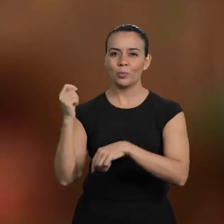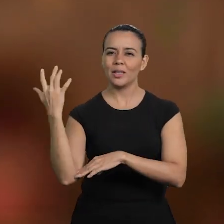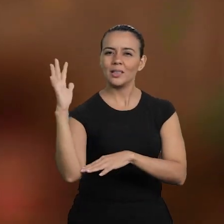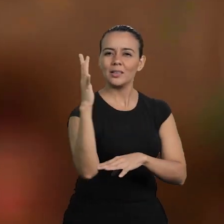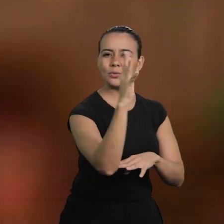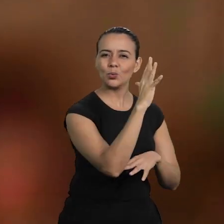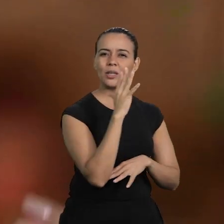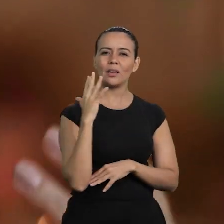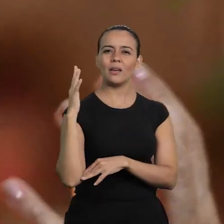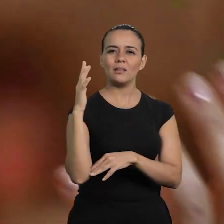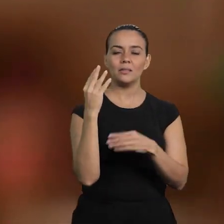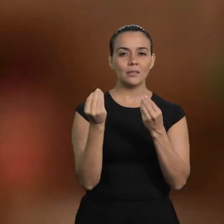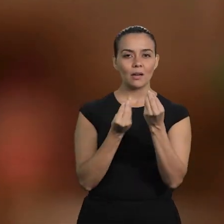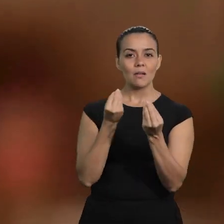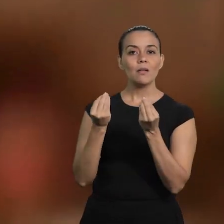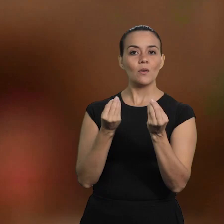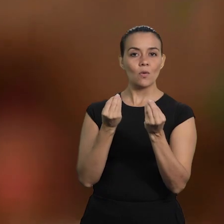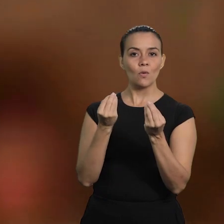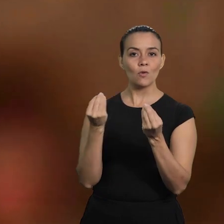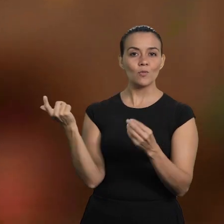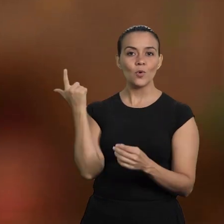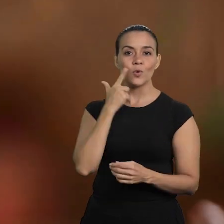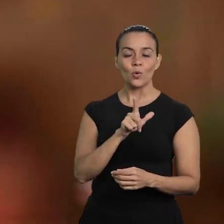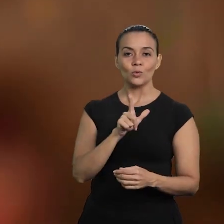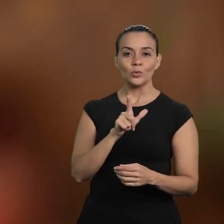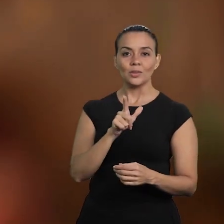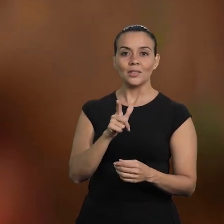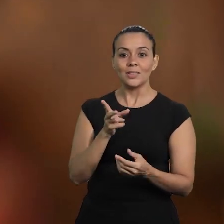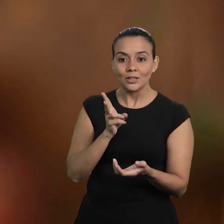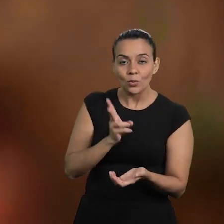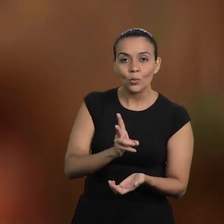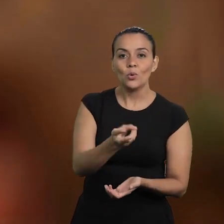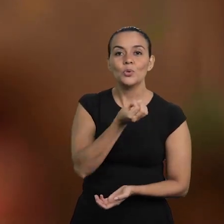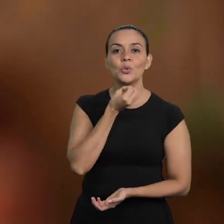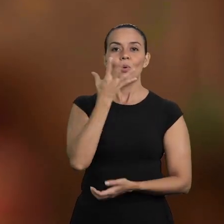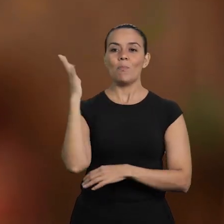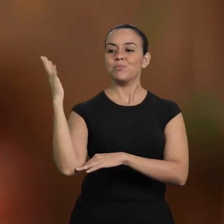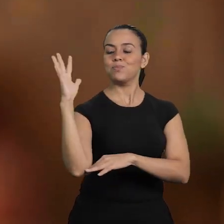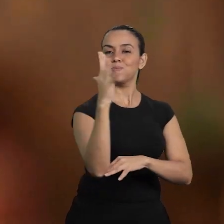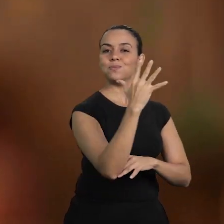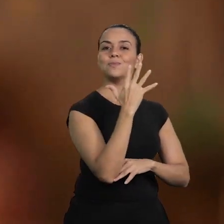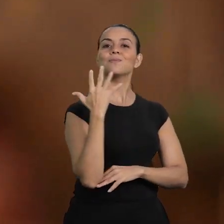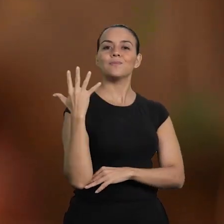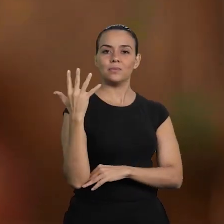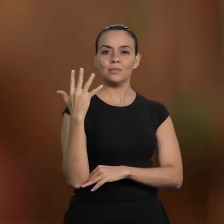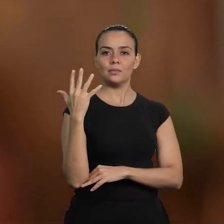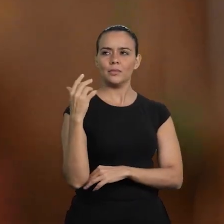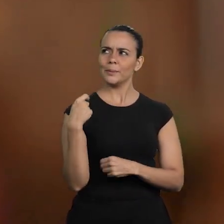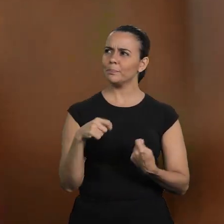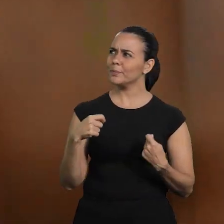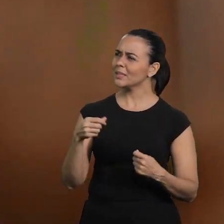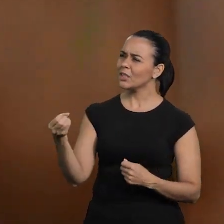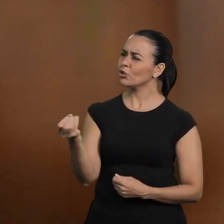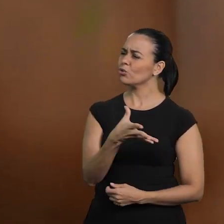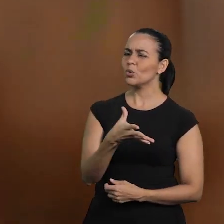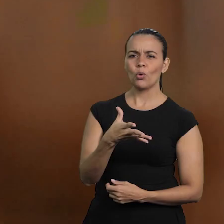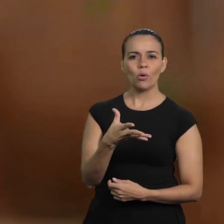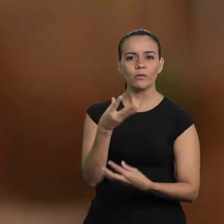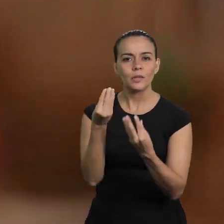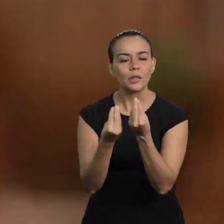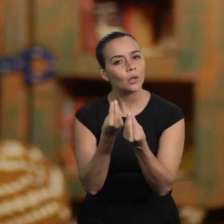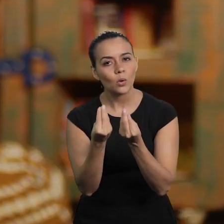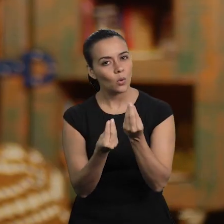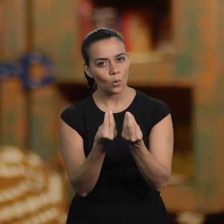de impacto para manter a floresta em pé, que precisam trazer essas inovações que